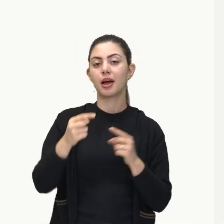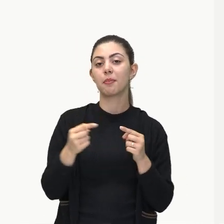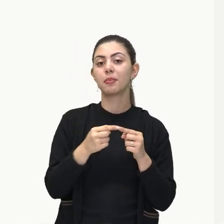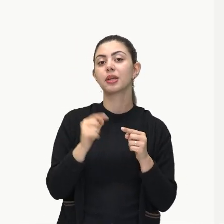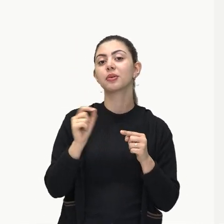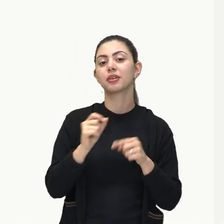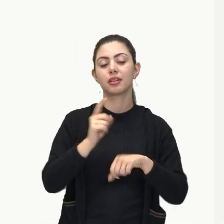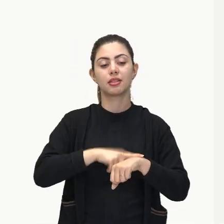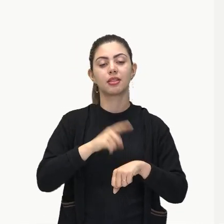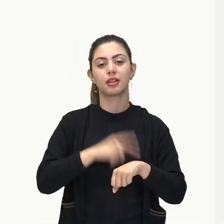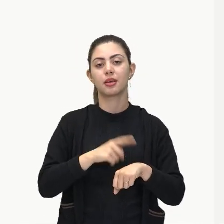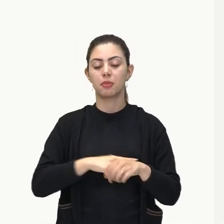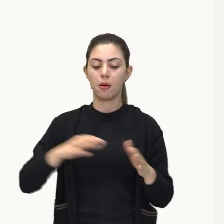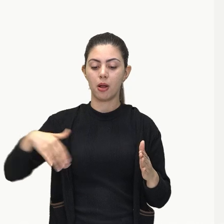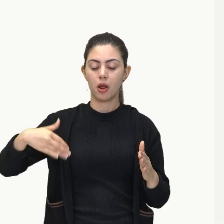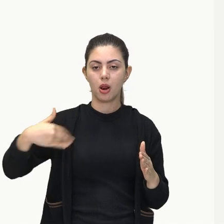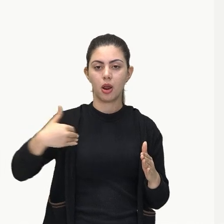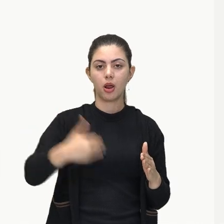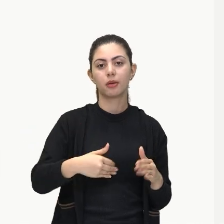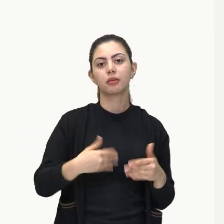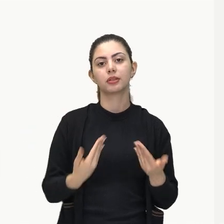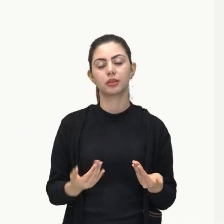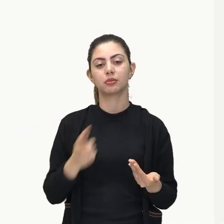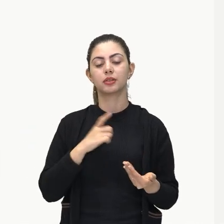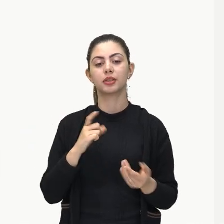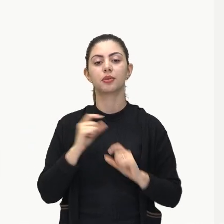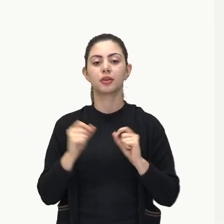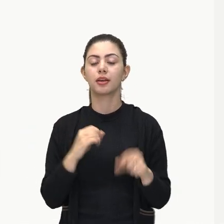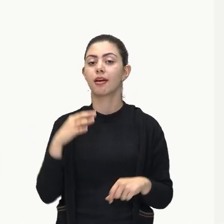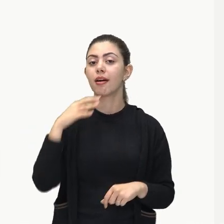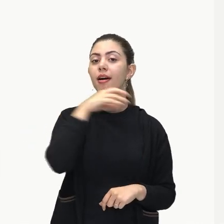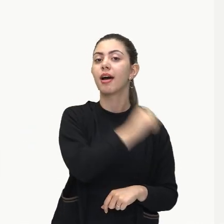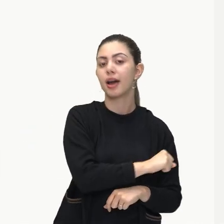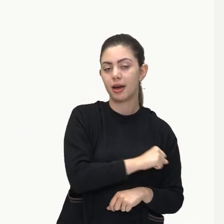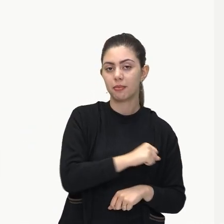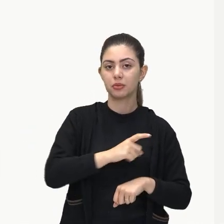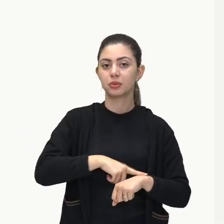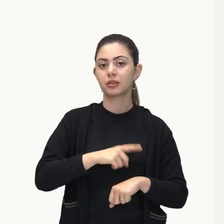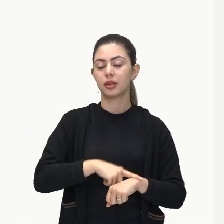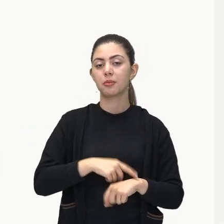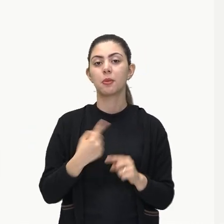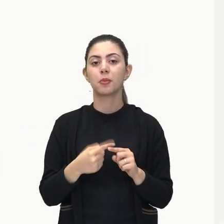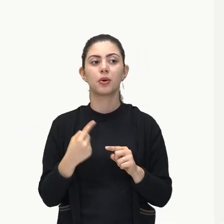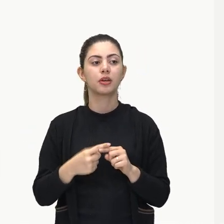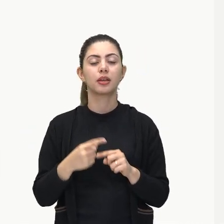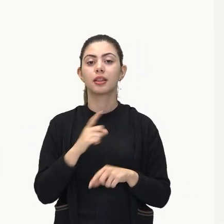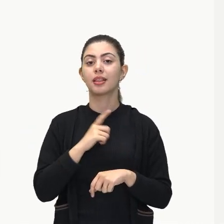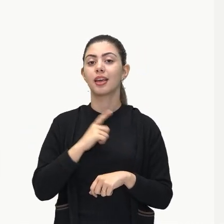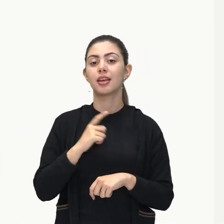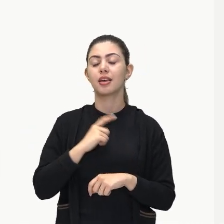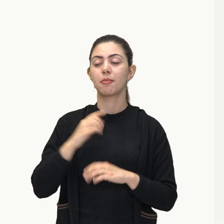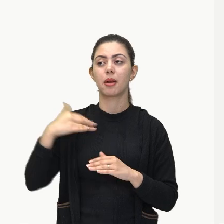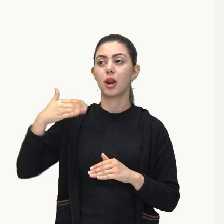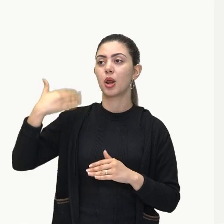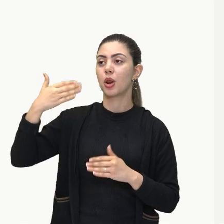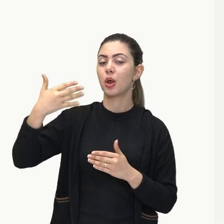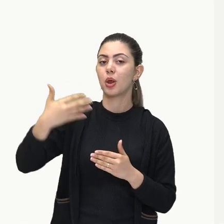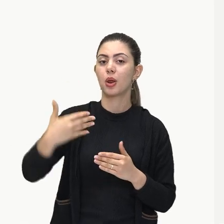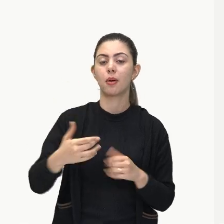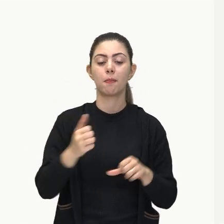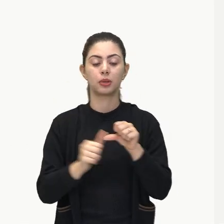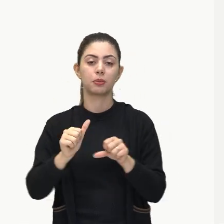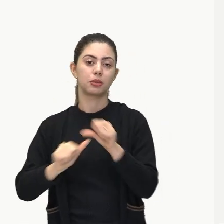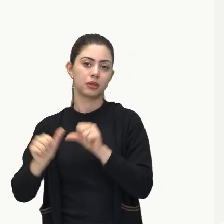se existisse esse momento do presente, o chega logo e depois vai-te embora no futuro, porque o tempo vai passando e as coisas vão mudando.